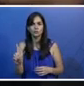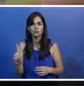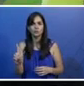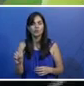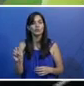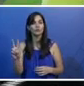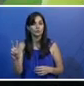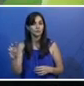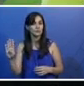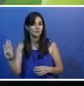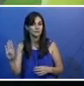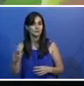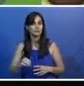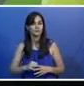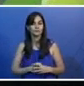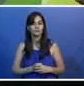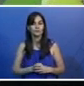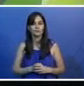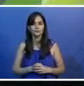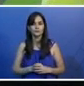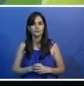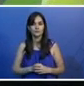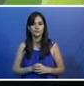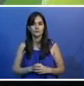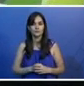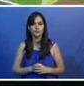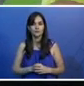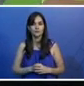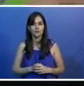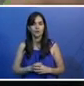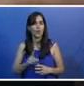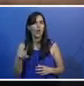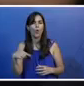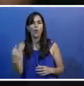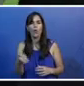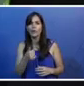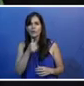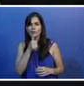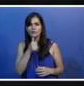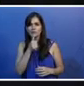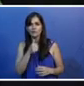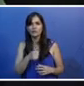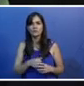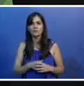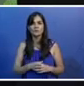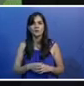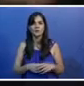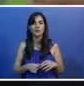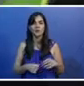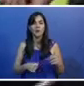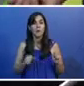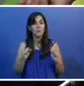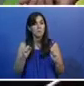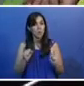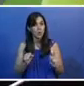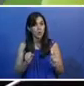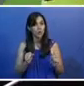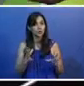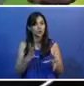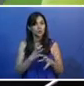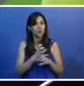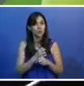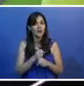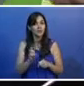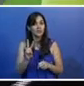literal, 2b. Aí eu fiz um outro exemplo aqui, ó. Posso somar de 3 em 3 também,